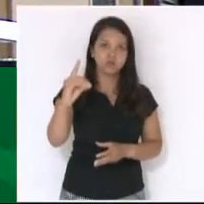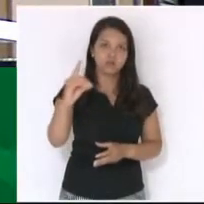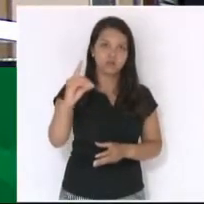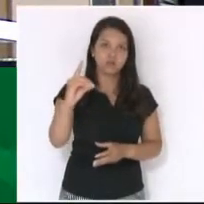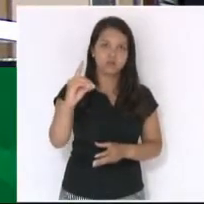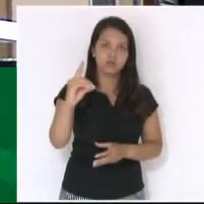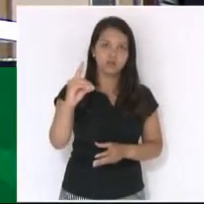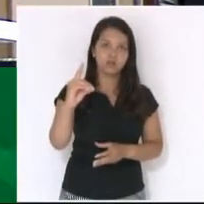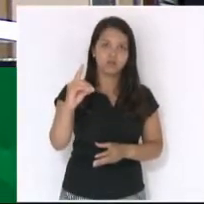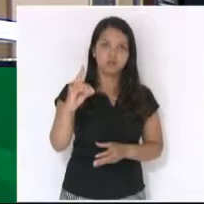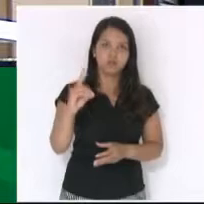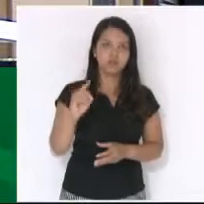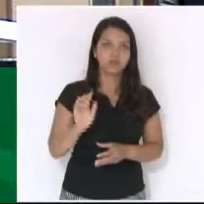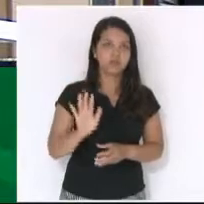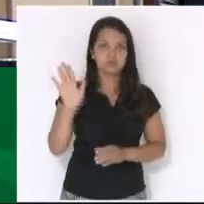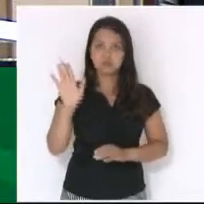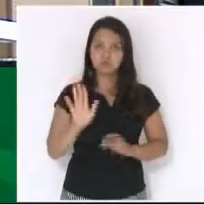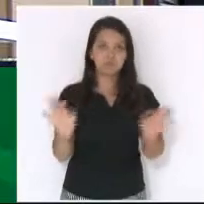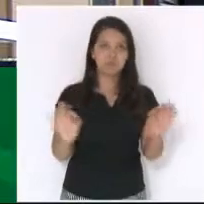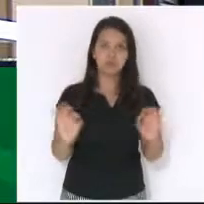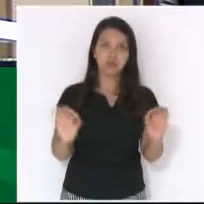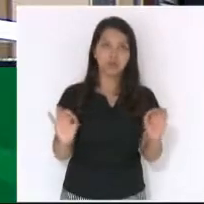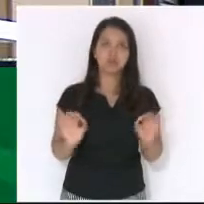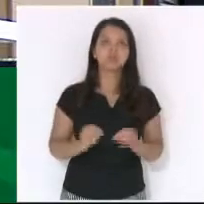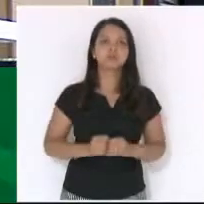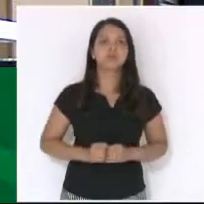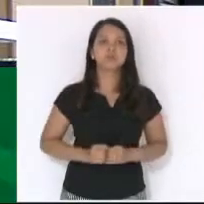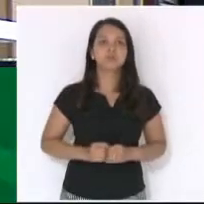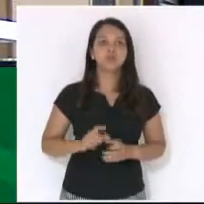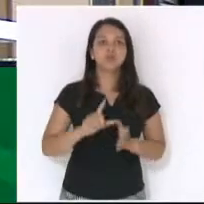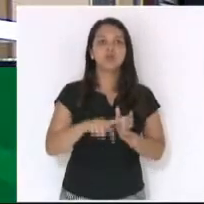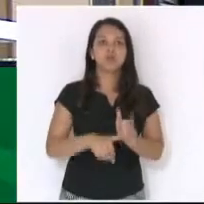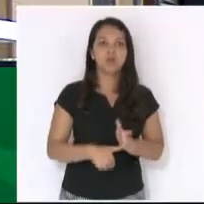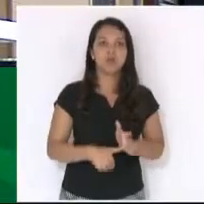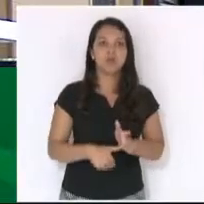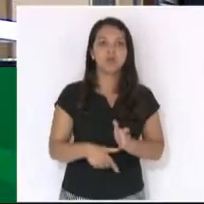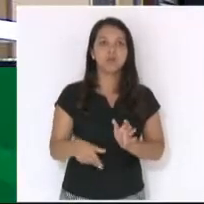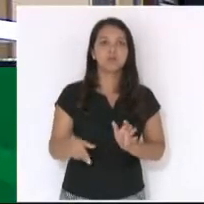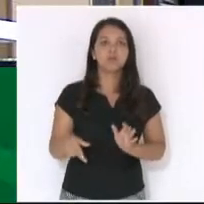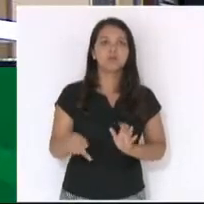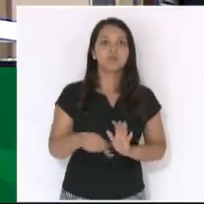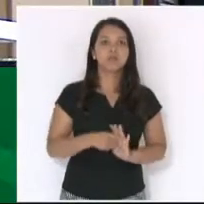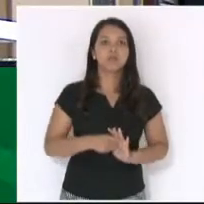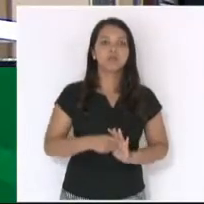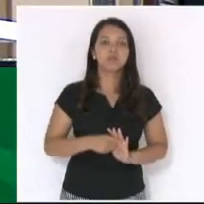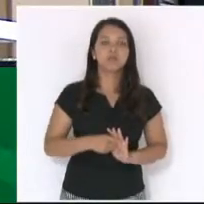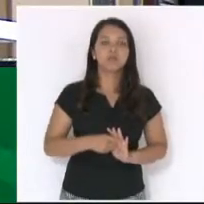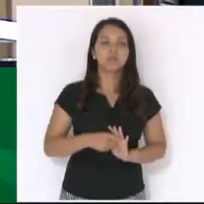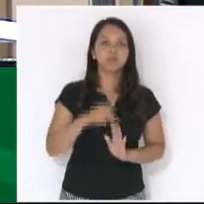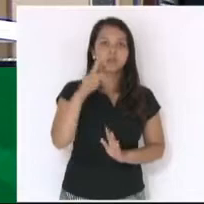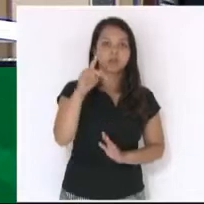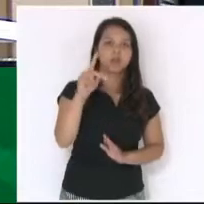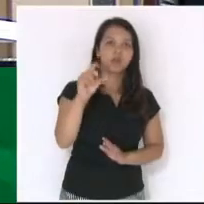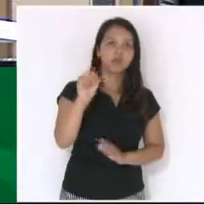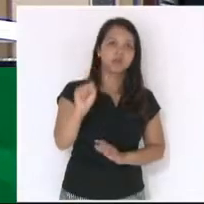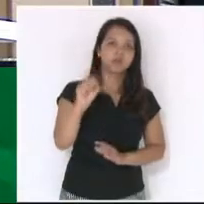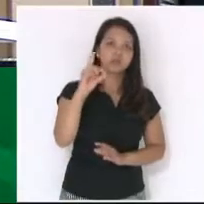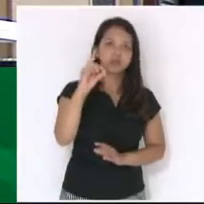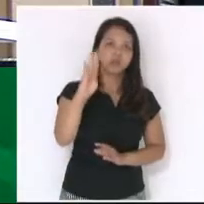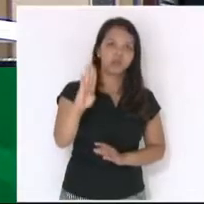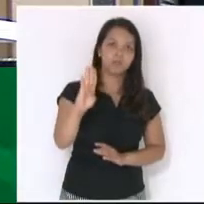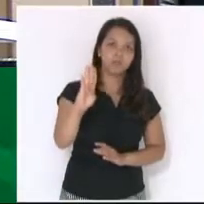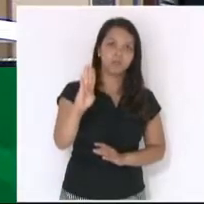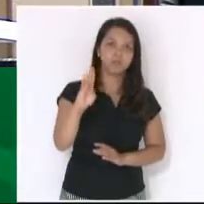em não havendo quem queira se manifestar o próximo horário pertence ao PSDB tem um deputado